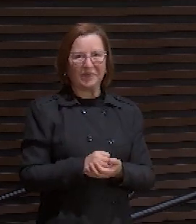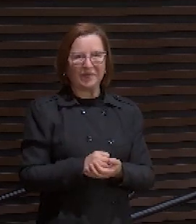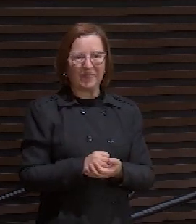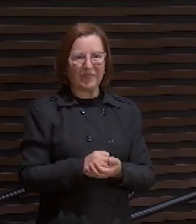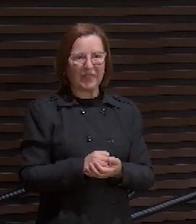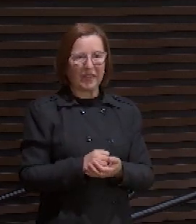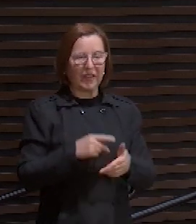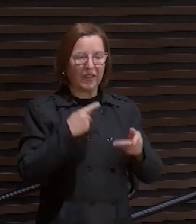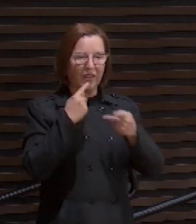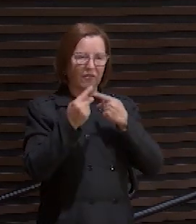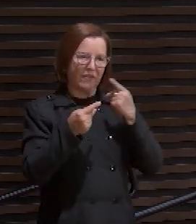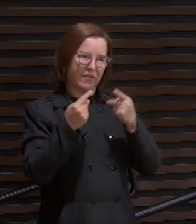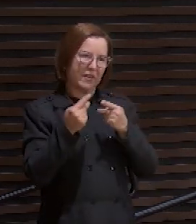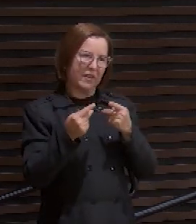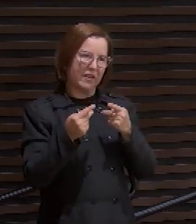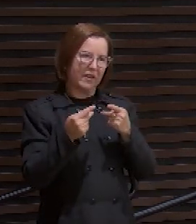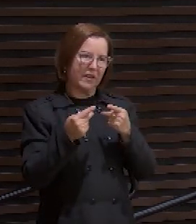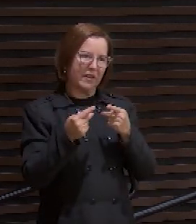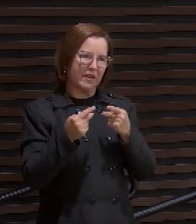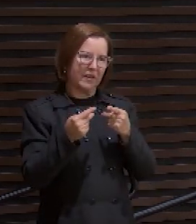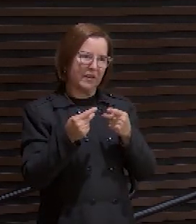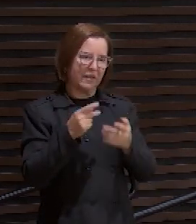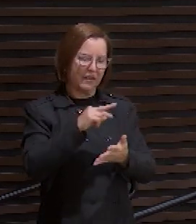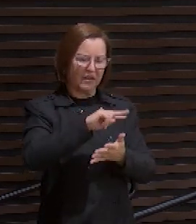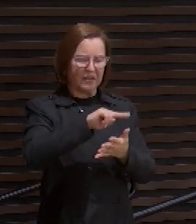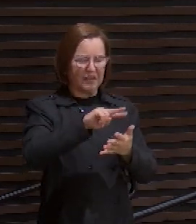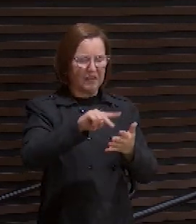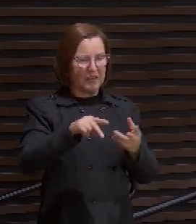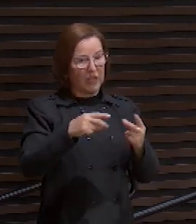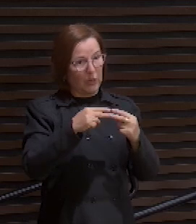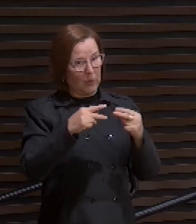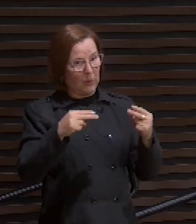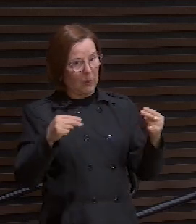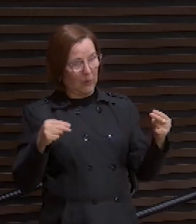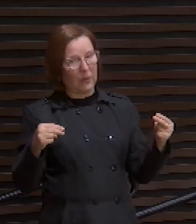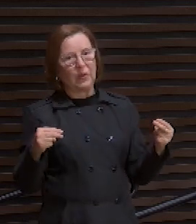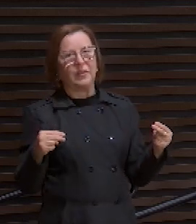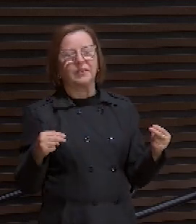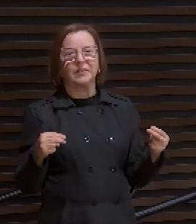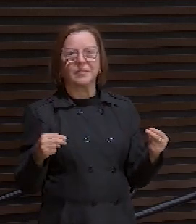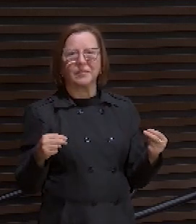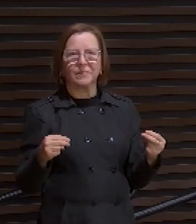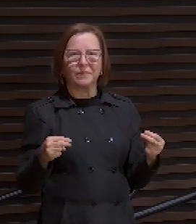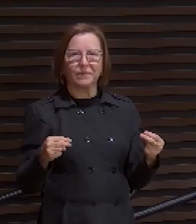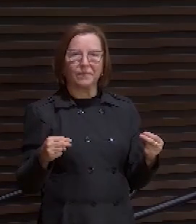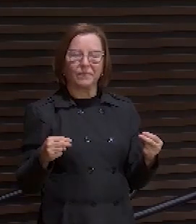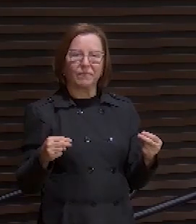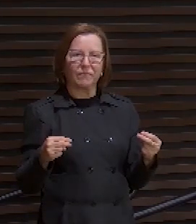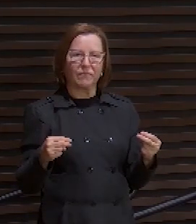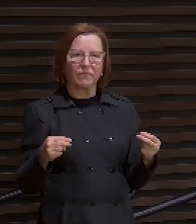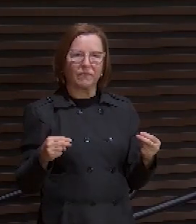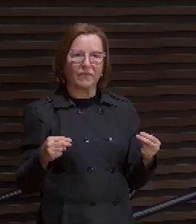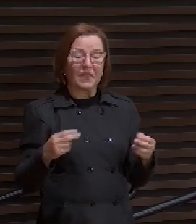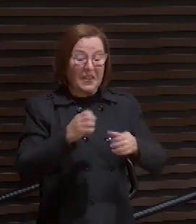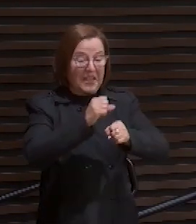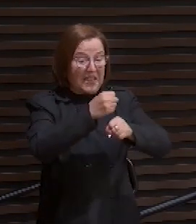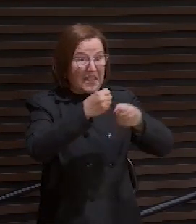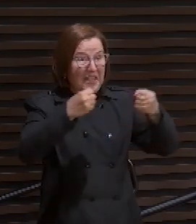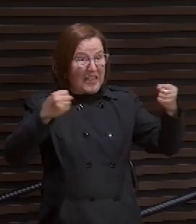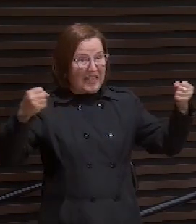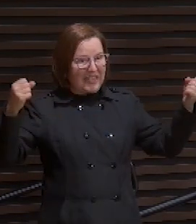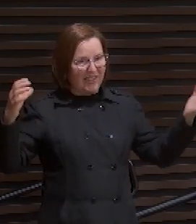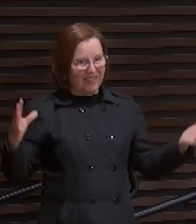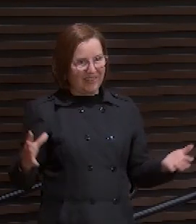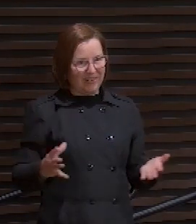Ele vem falando de várias nuances a respeito de tão grande